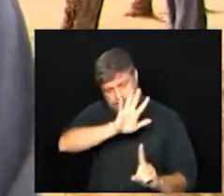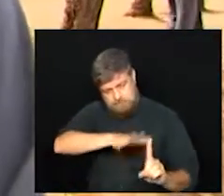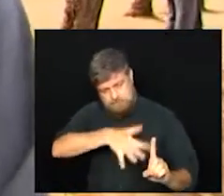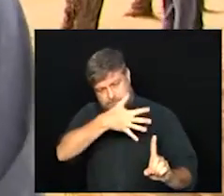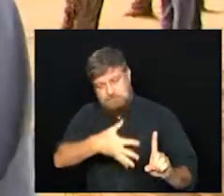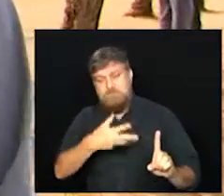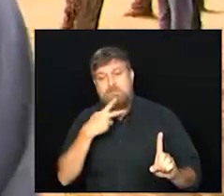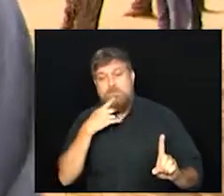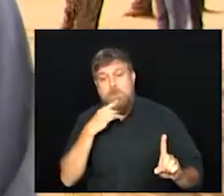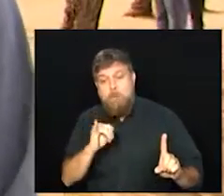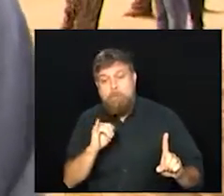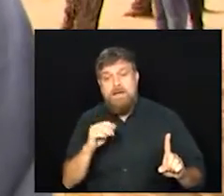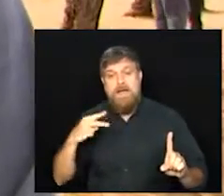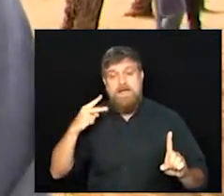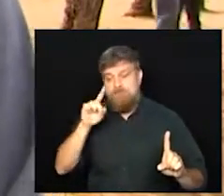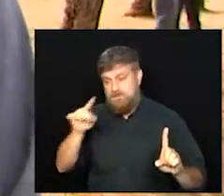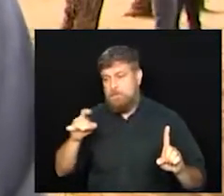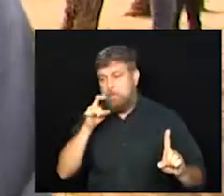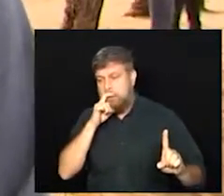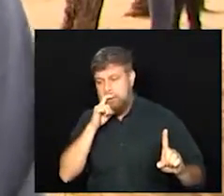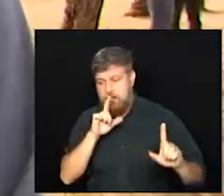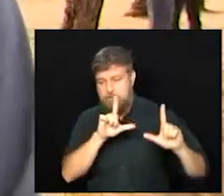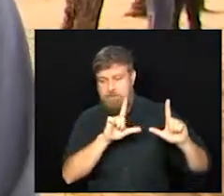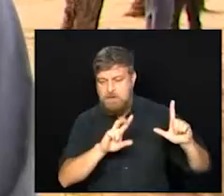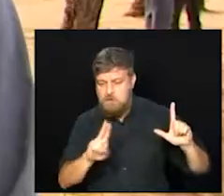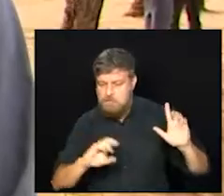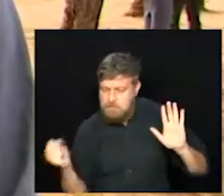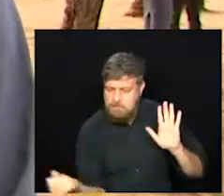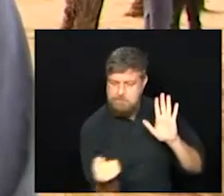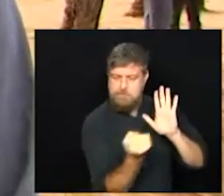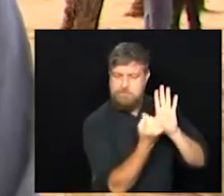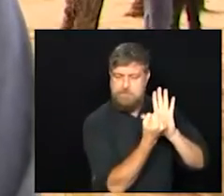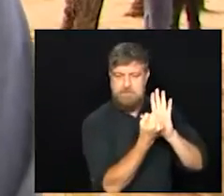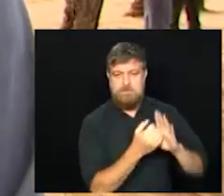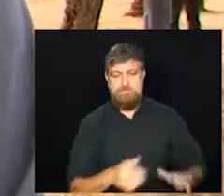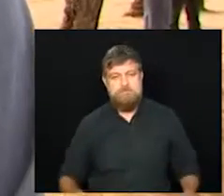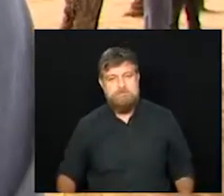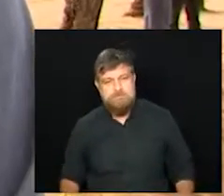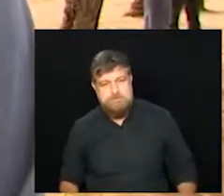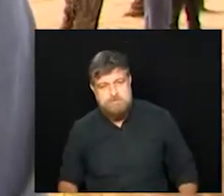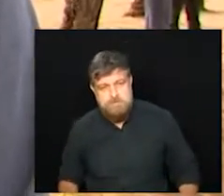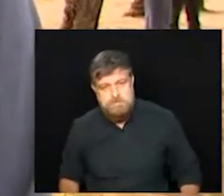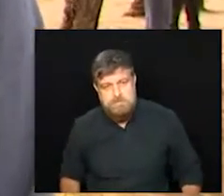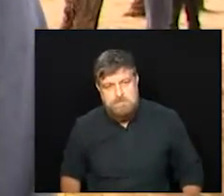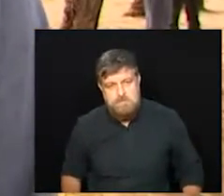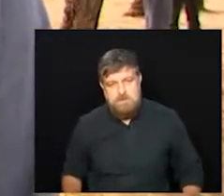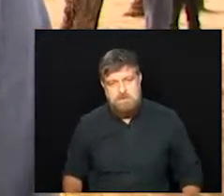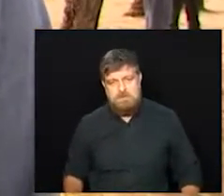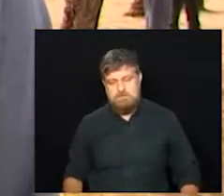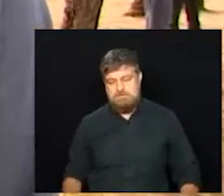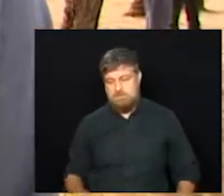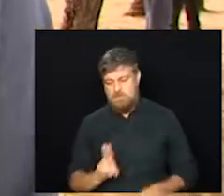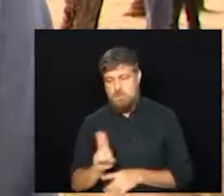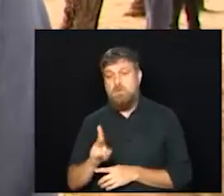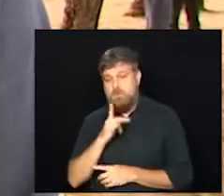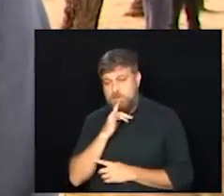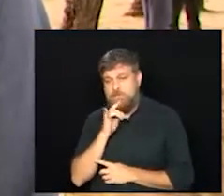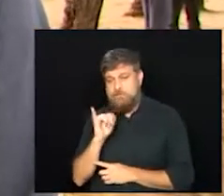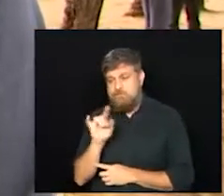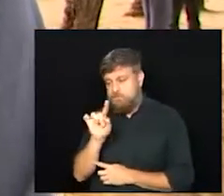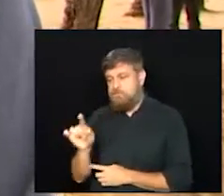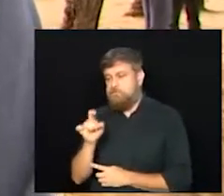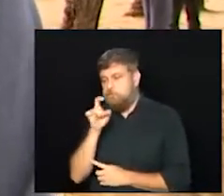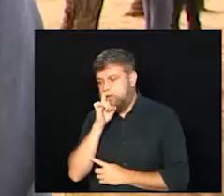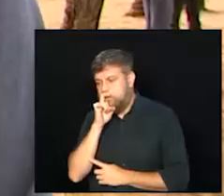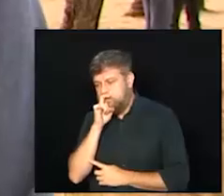ao pai do vereador e presidente da Câmara Municipal de Campinas, vereador Zé Carlos, senhor Epifânio Silva. É